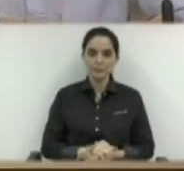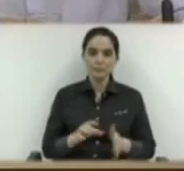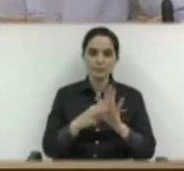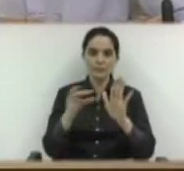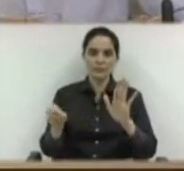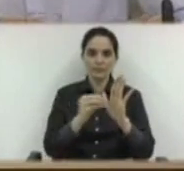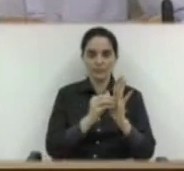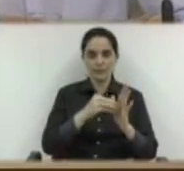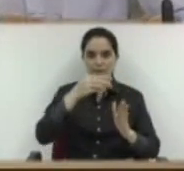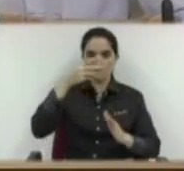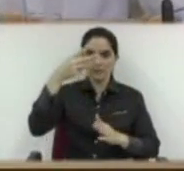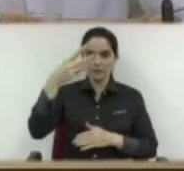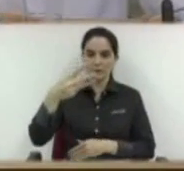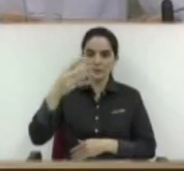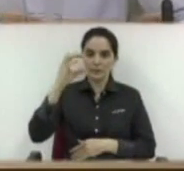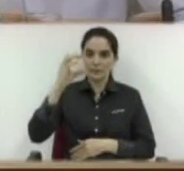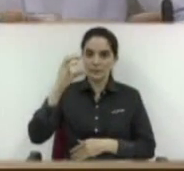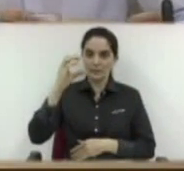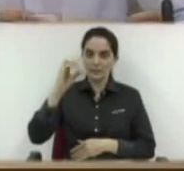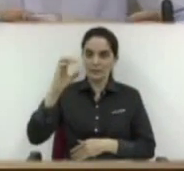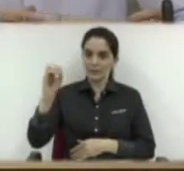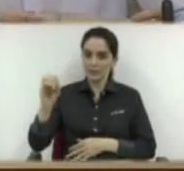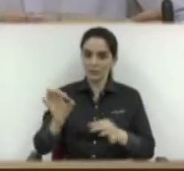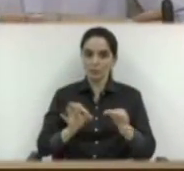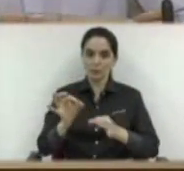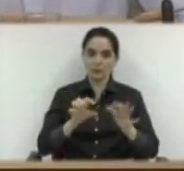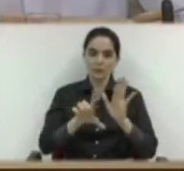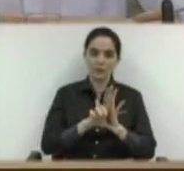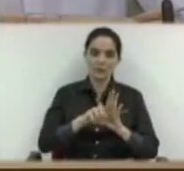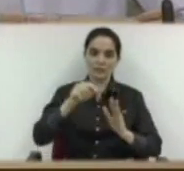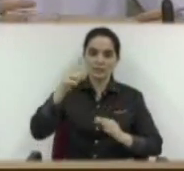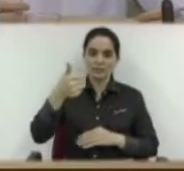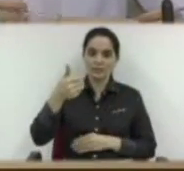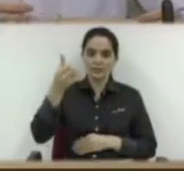Emenda número 300 ao projeto de lei